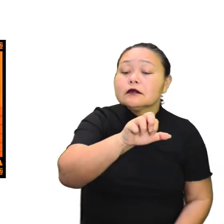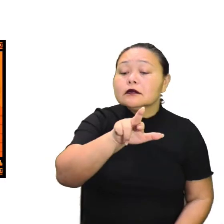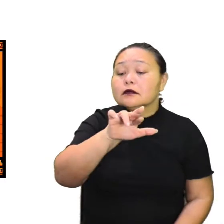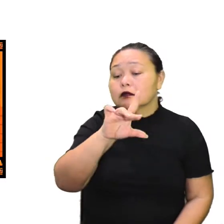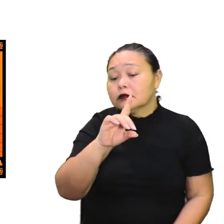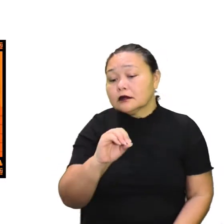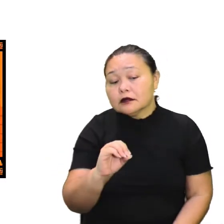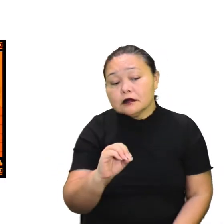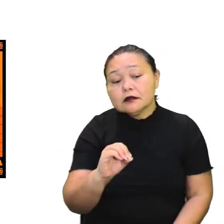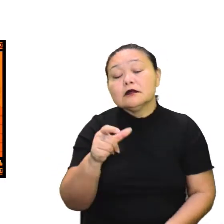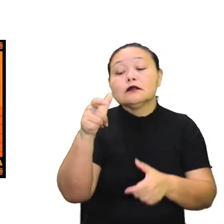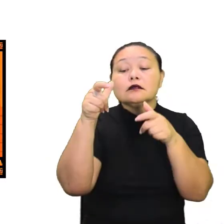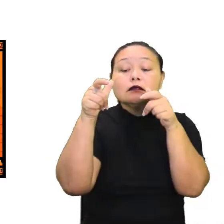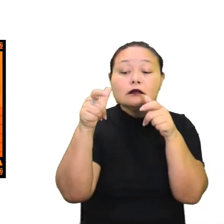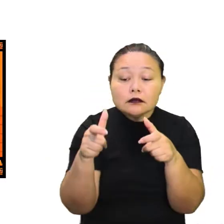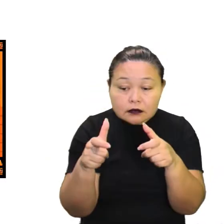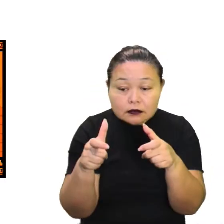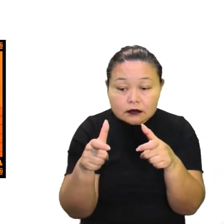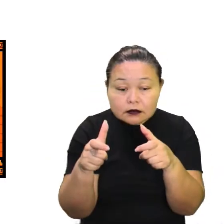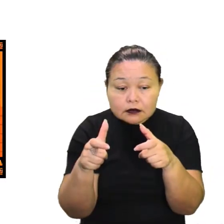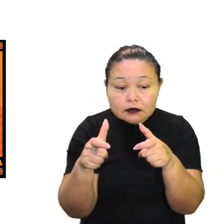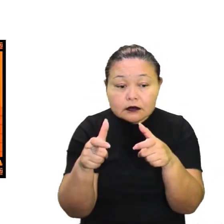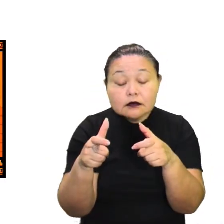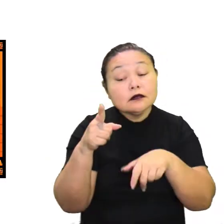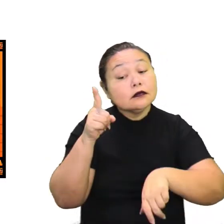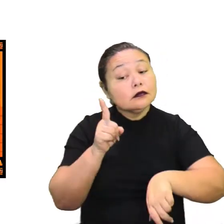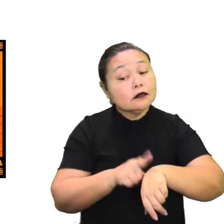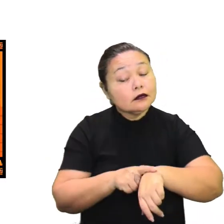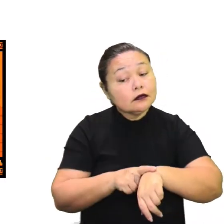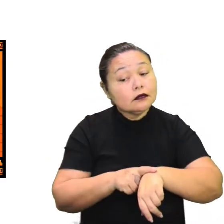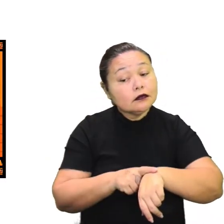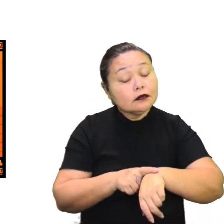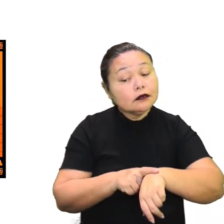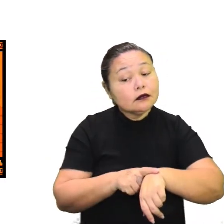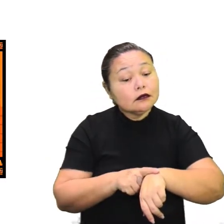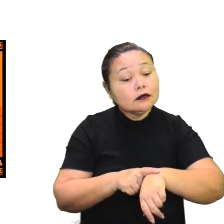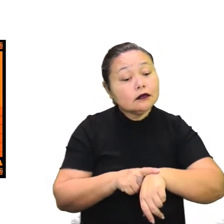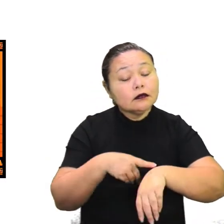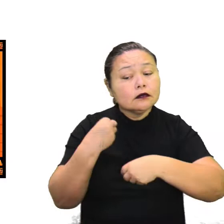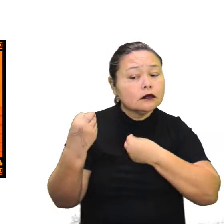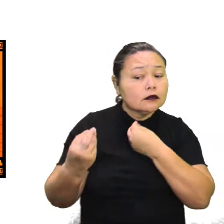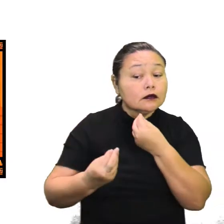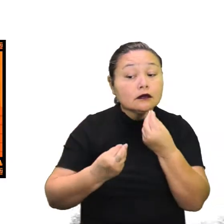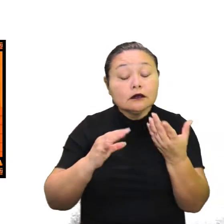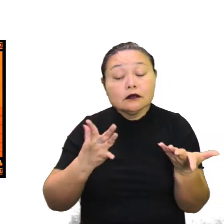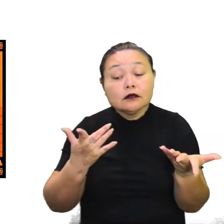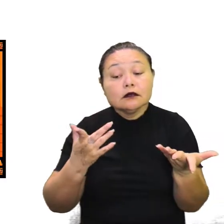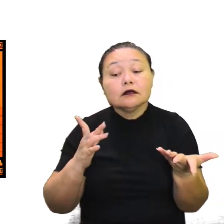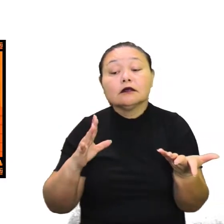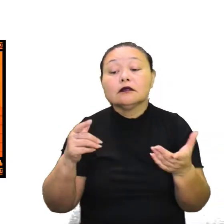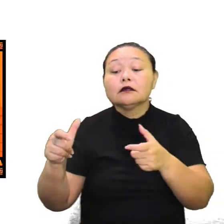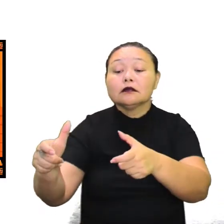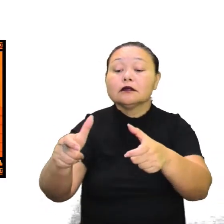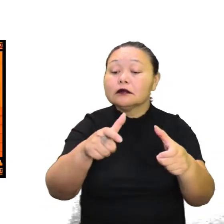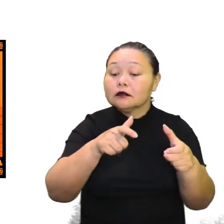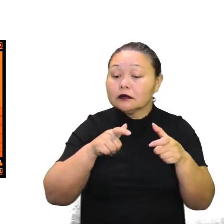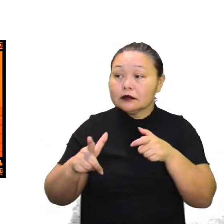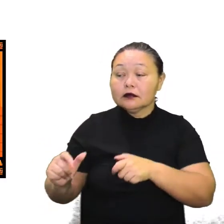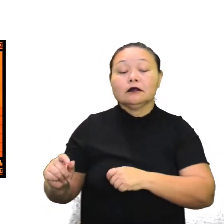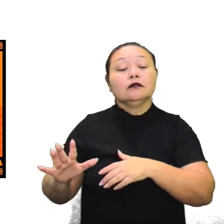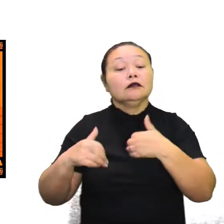enredo. Aonde? O tempo. E como? E quando? O